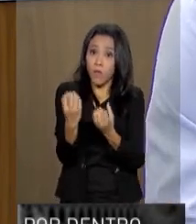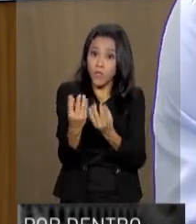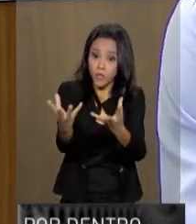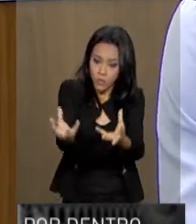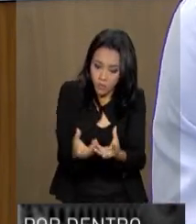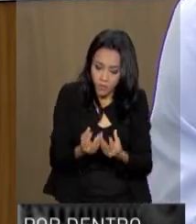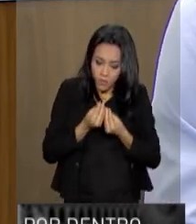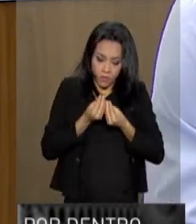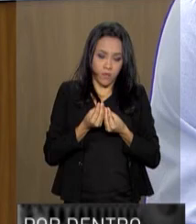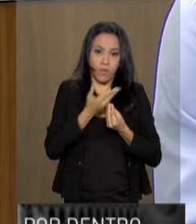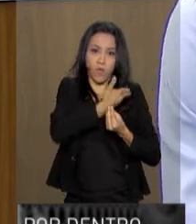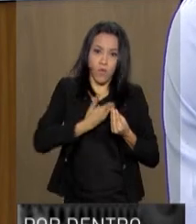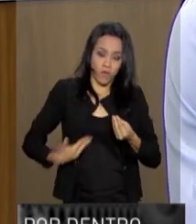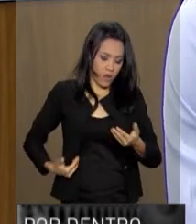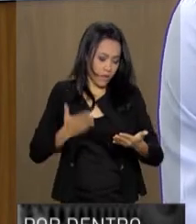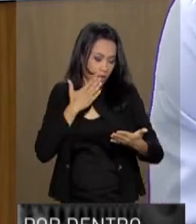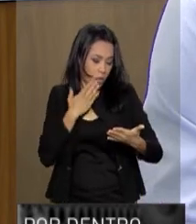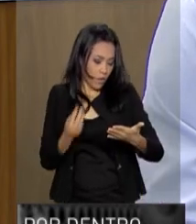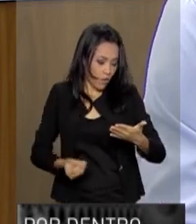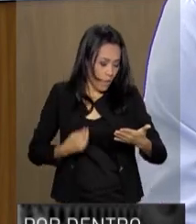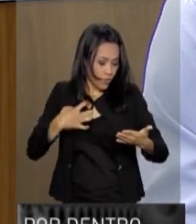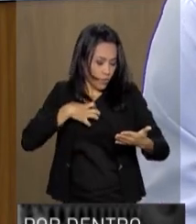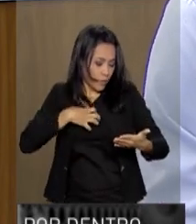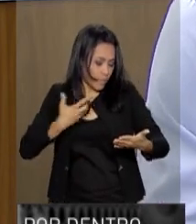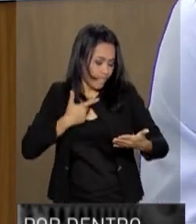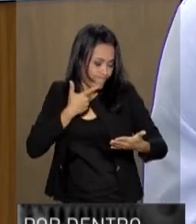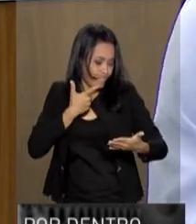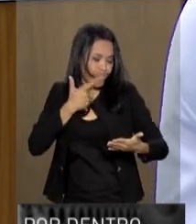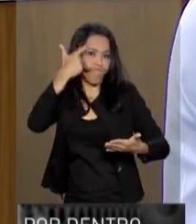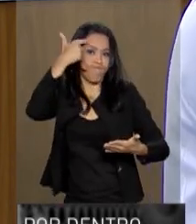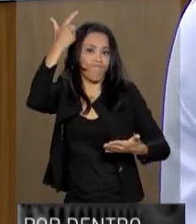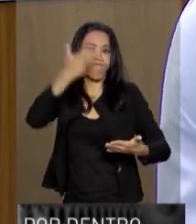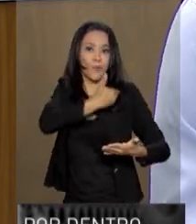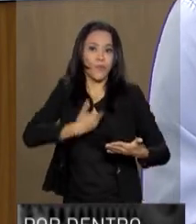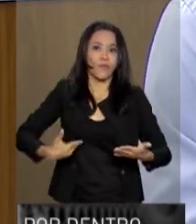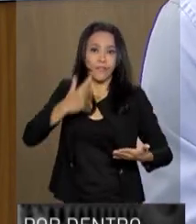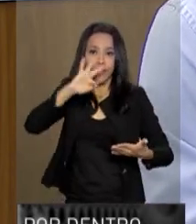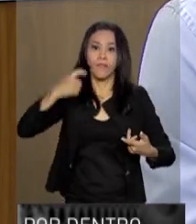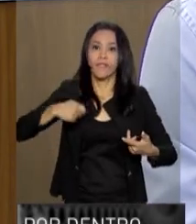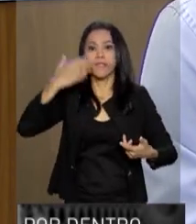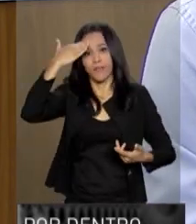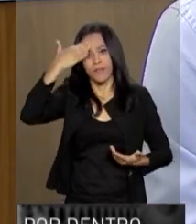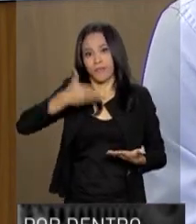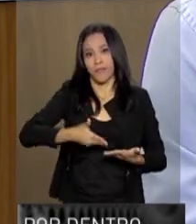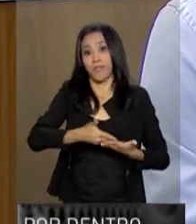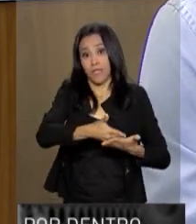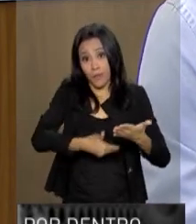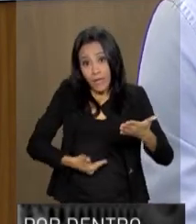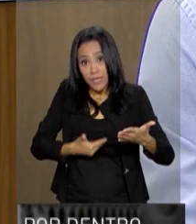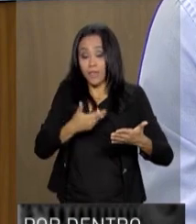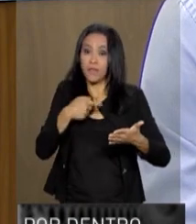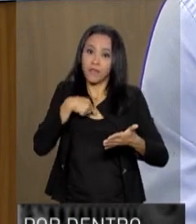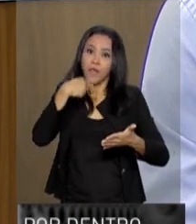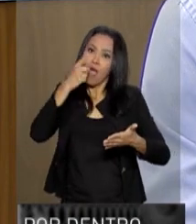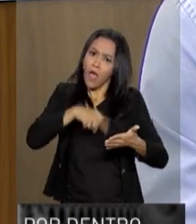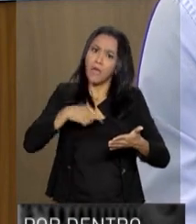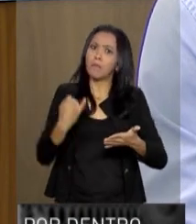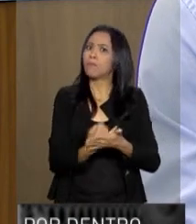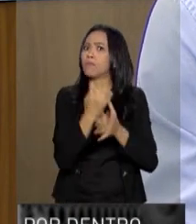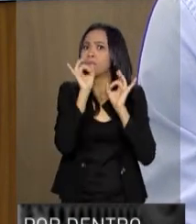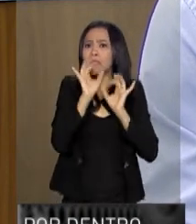forma de expressão do jovem rural o governo precisa fazer portanto esse diagnóstico será um documento valioso